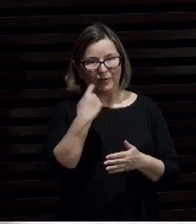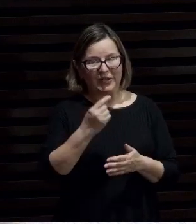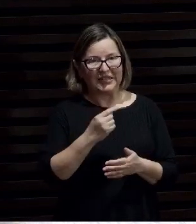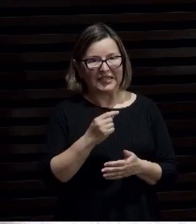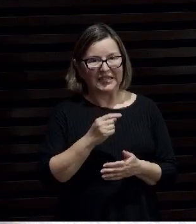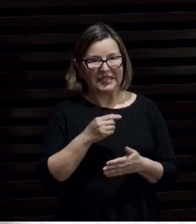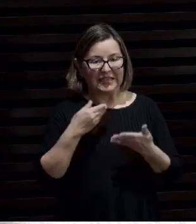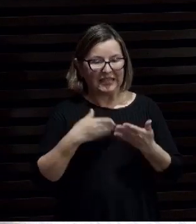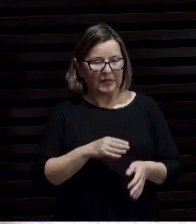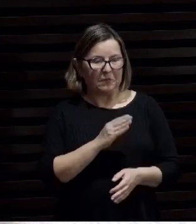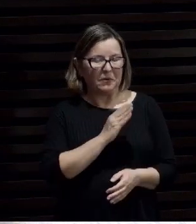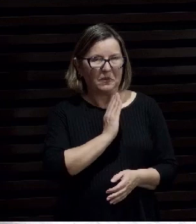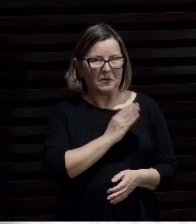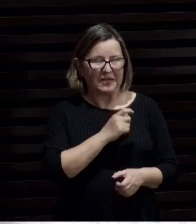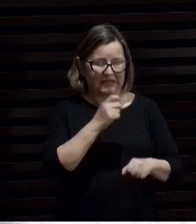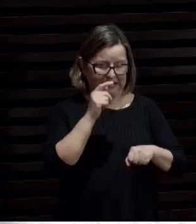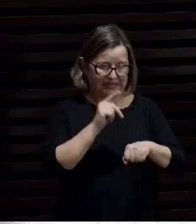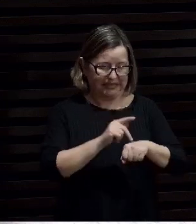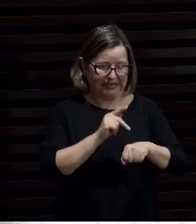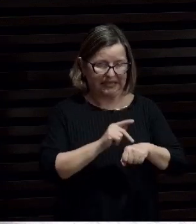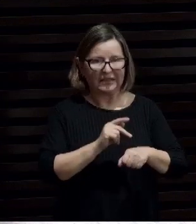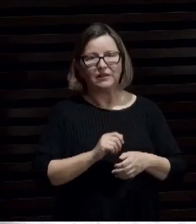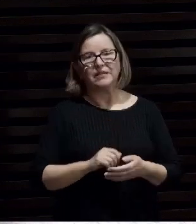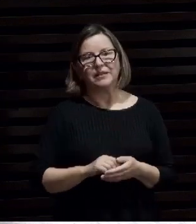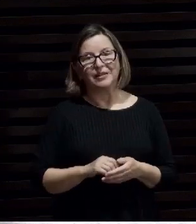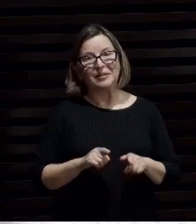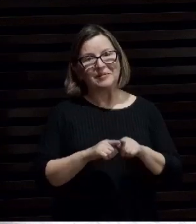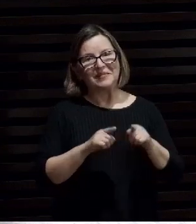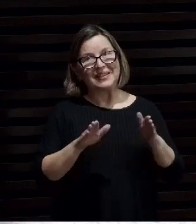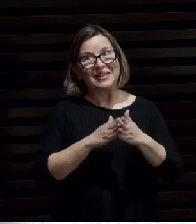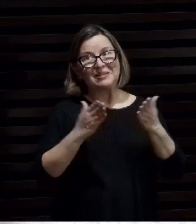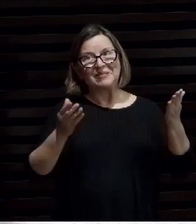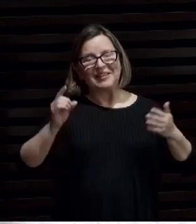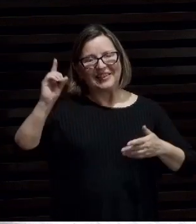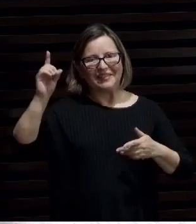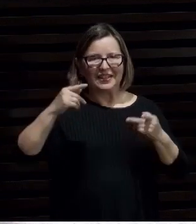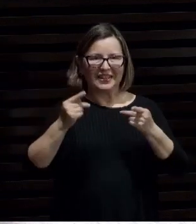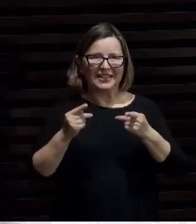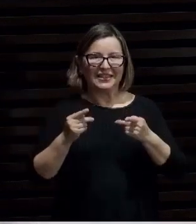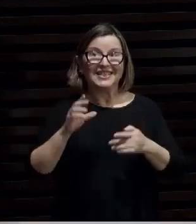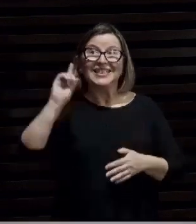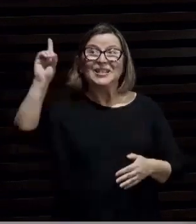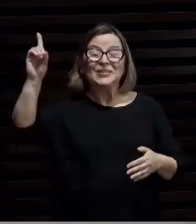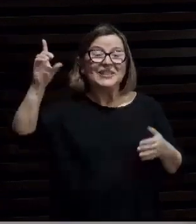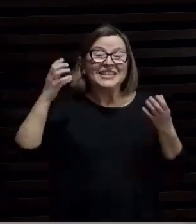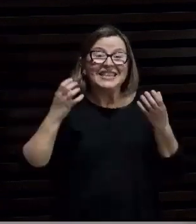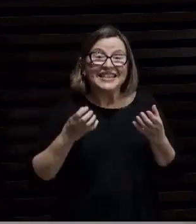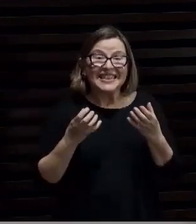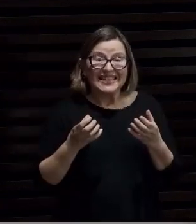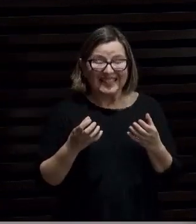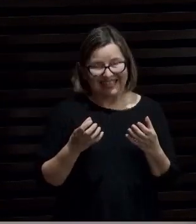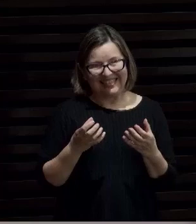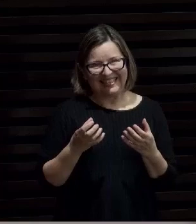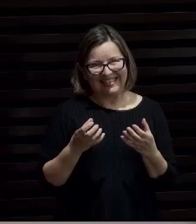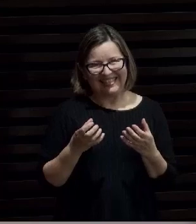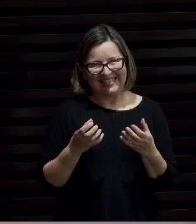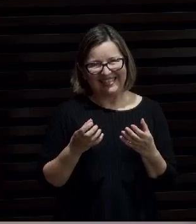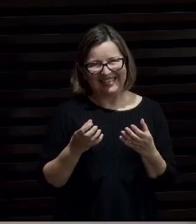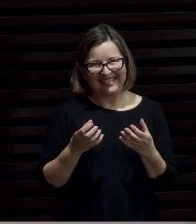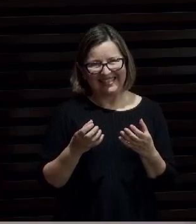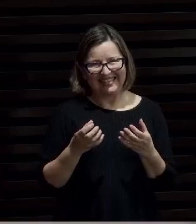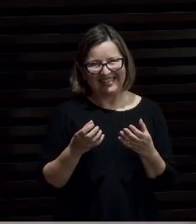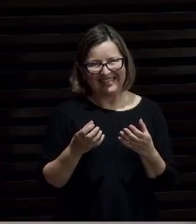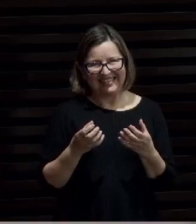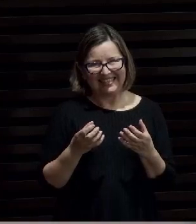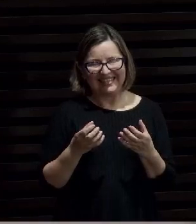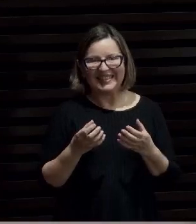Mas a Bíblia diz que Deus, porque Ele quis, Ele resolveu